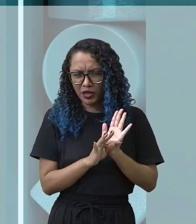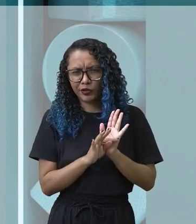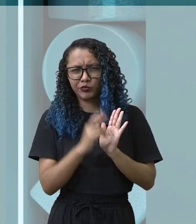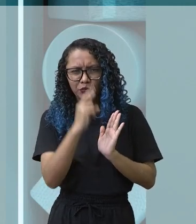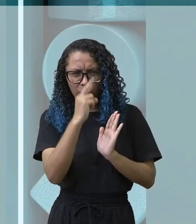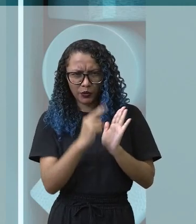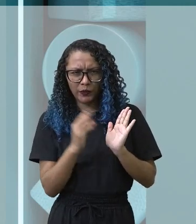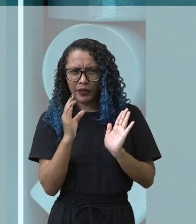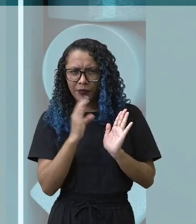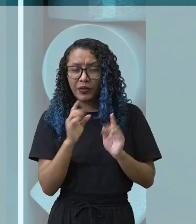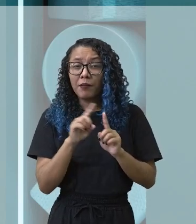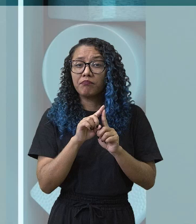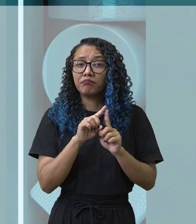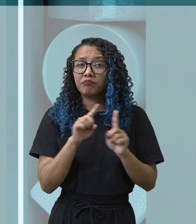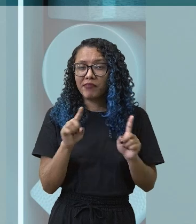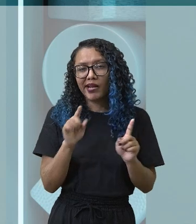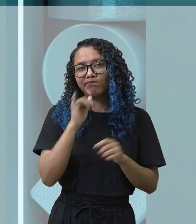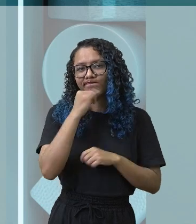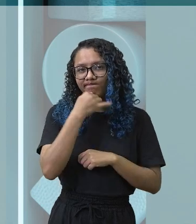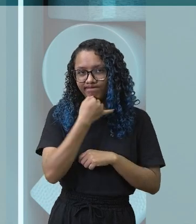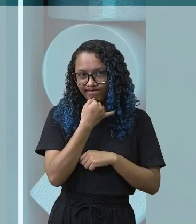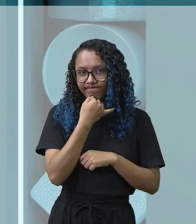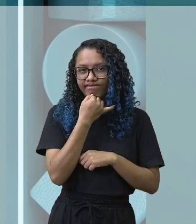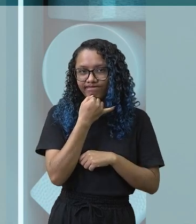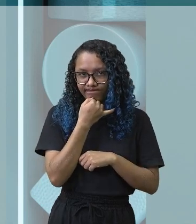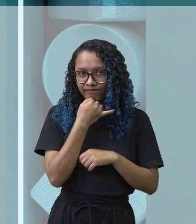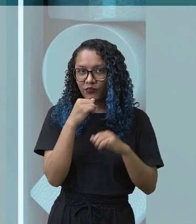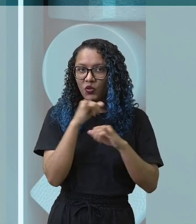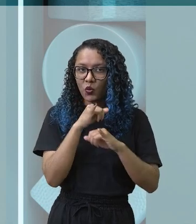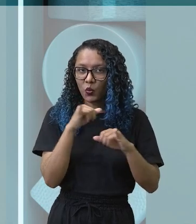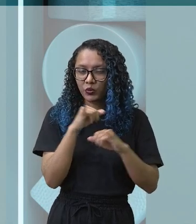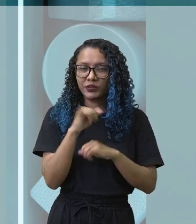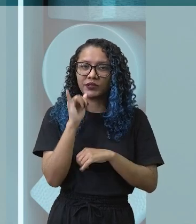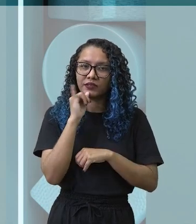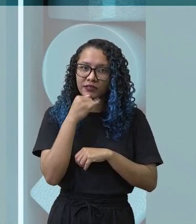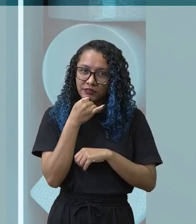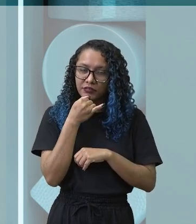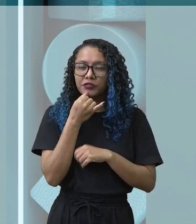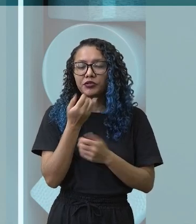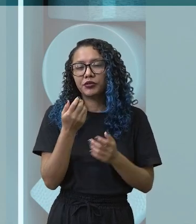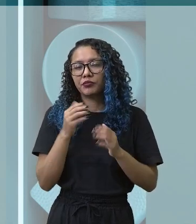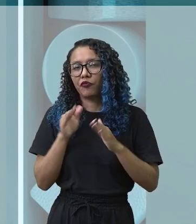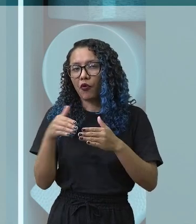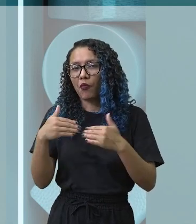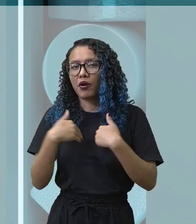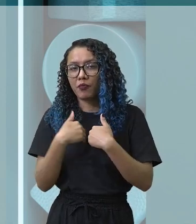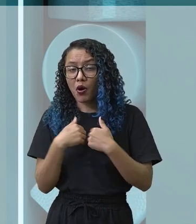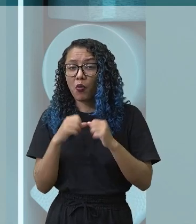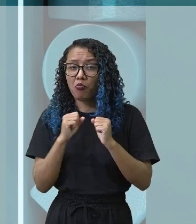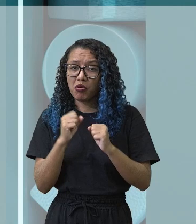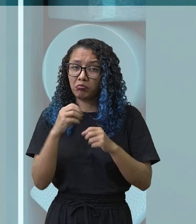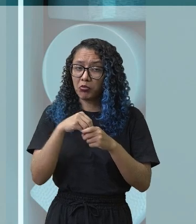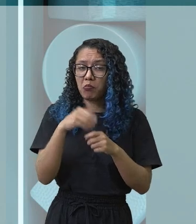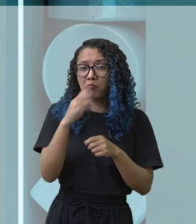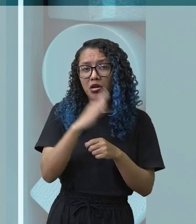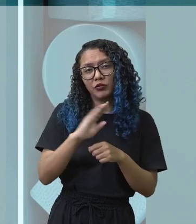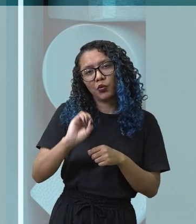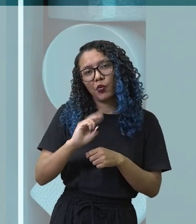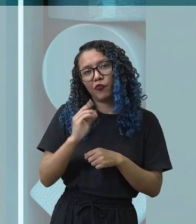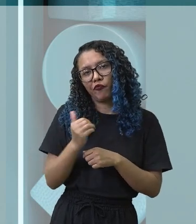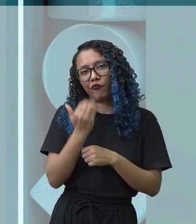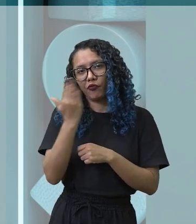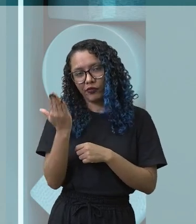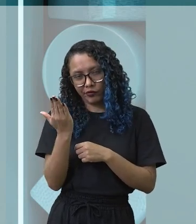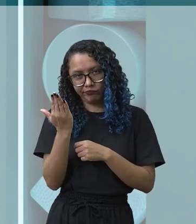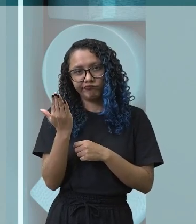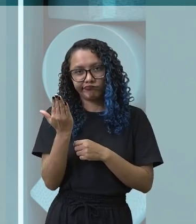nção uma realidade triste né para os animais seja no Brasil ou fora do Brasil o tráfico de animais